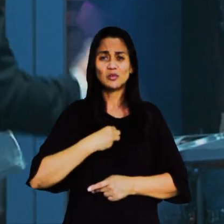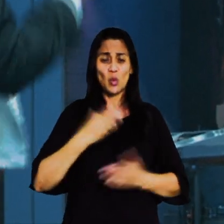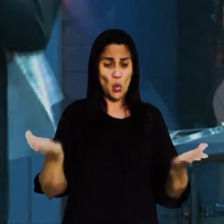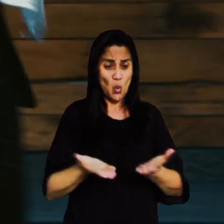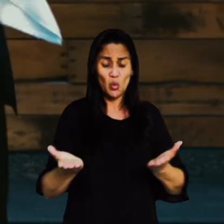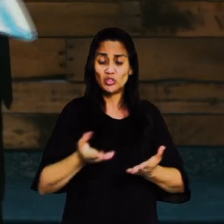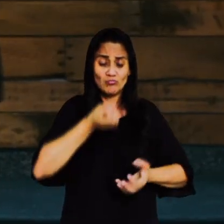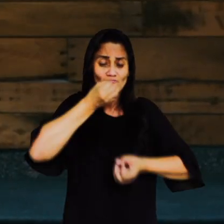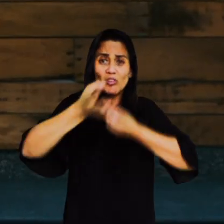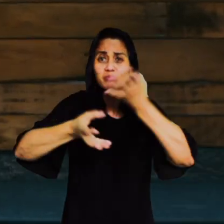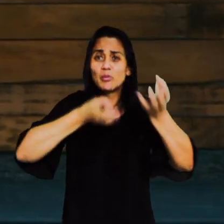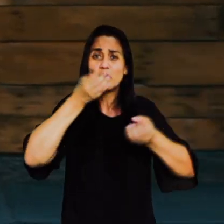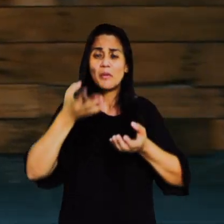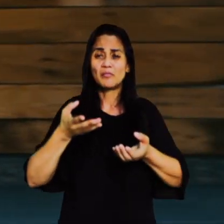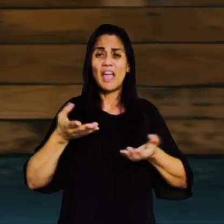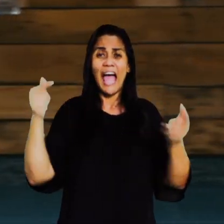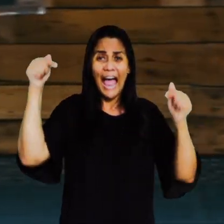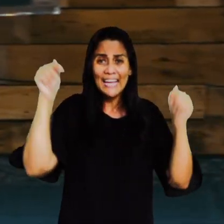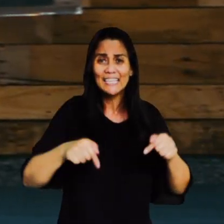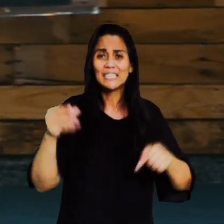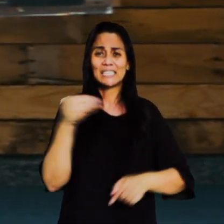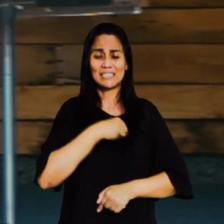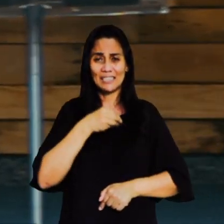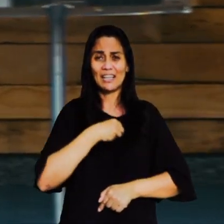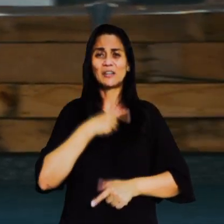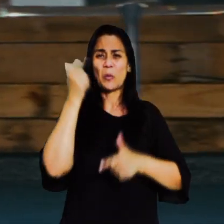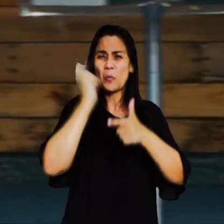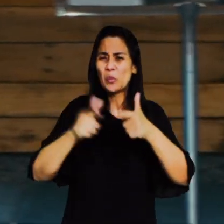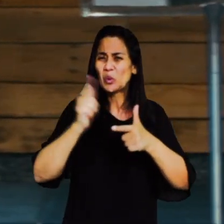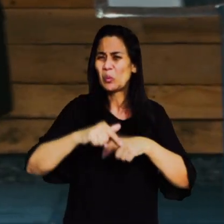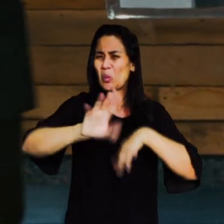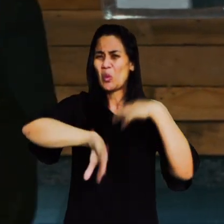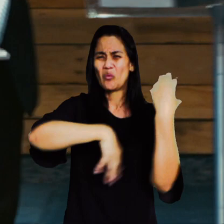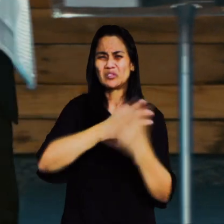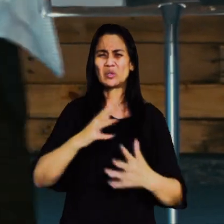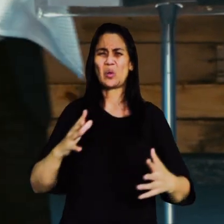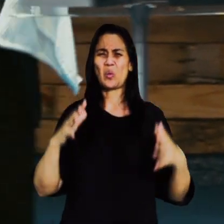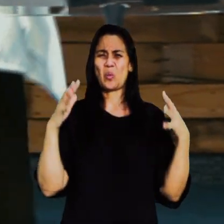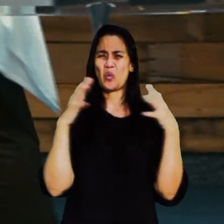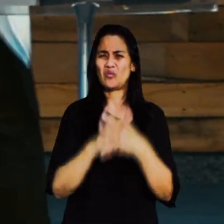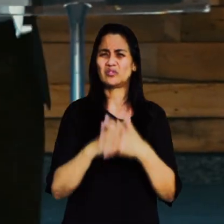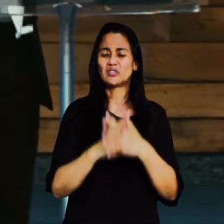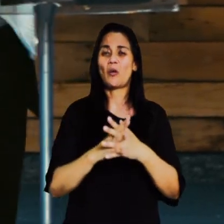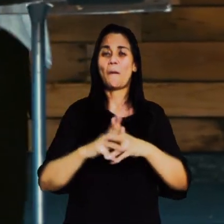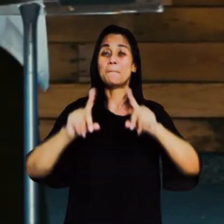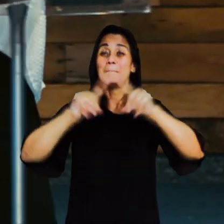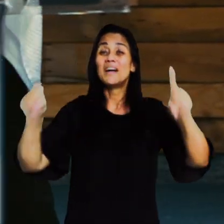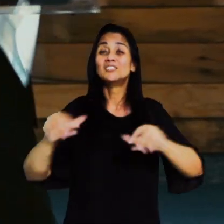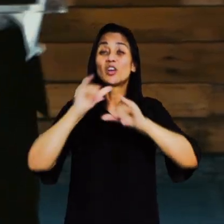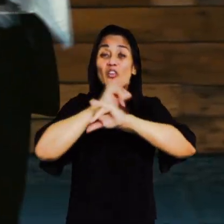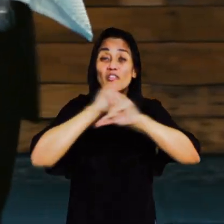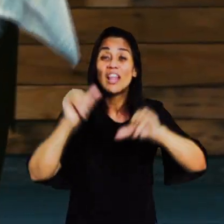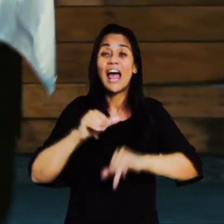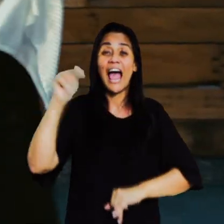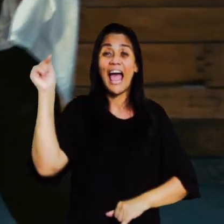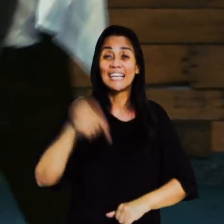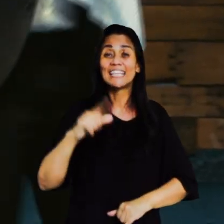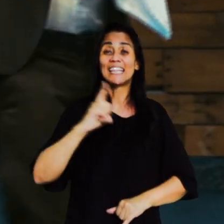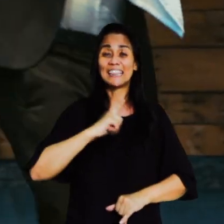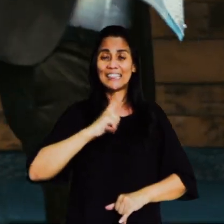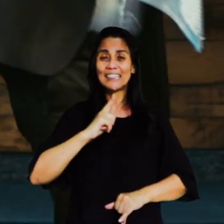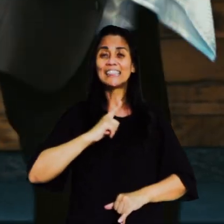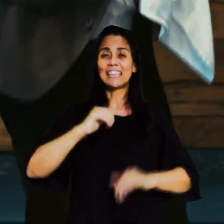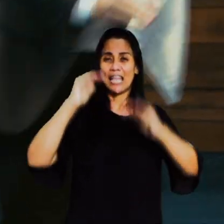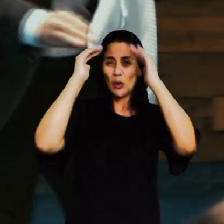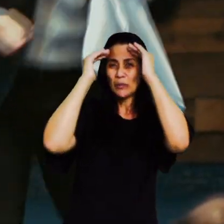tem problema, aqui tem desordem, aqui tem bagunça, aqui tem tudo isso, mas deixa eu falar algo para você. Aqui tem temor, aqui tem tremor,